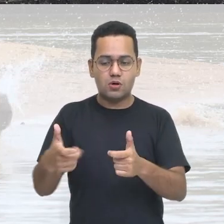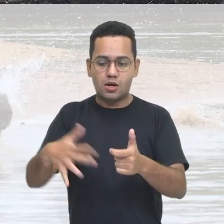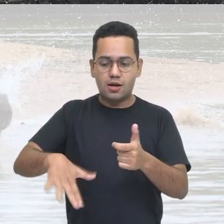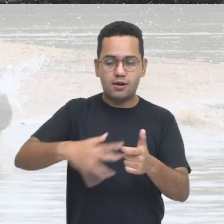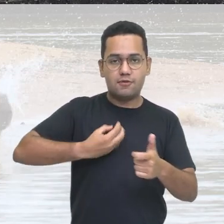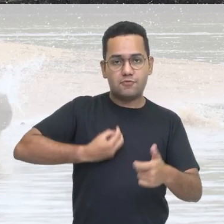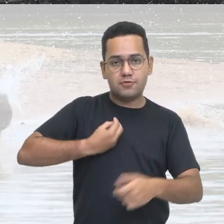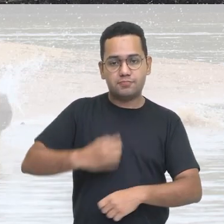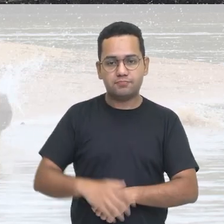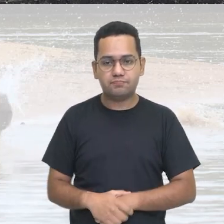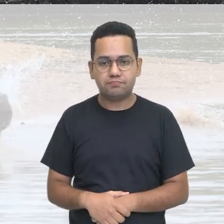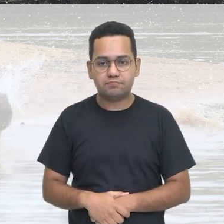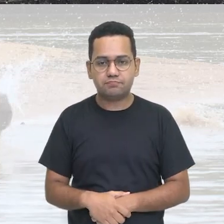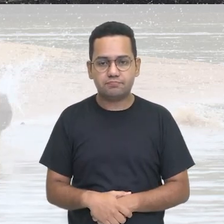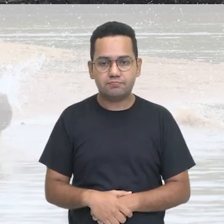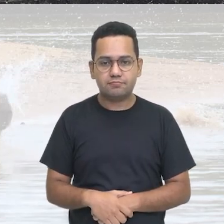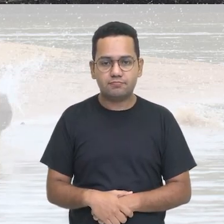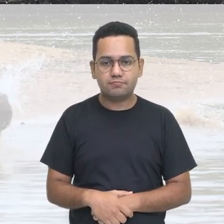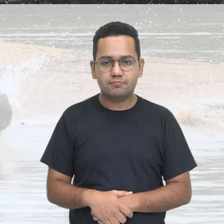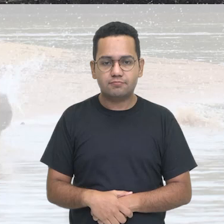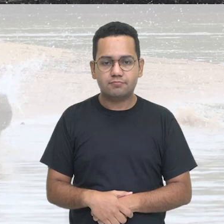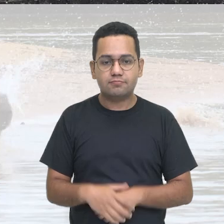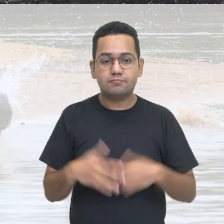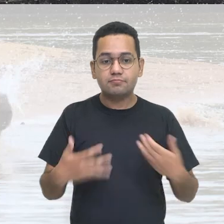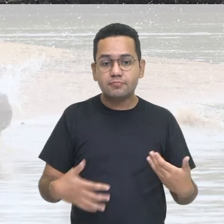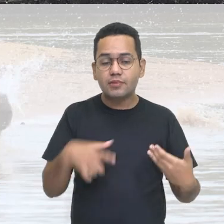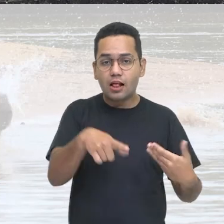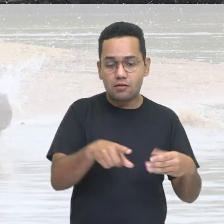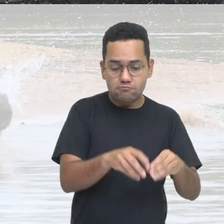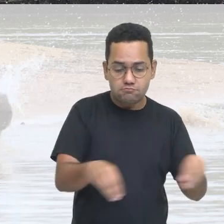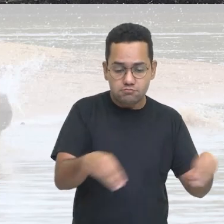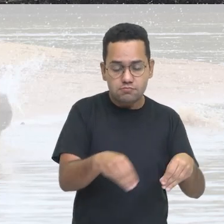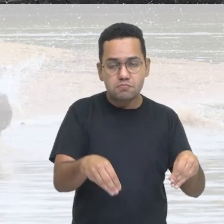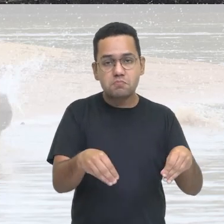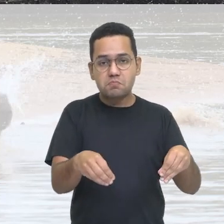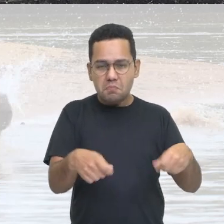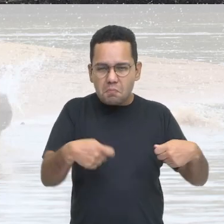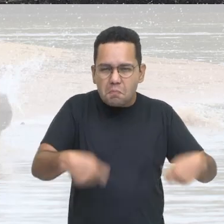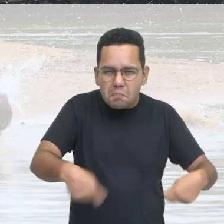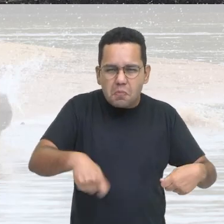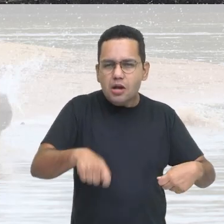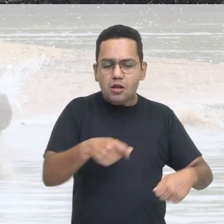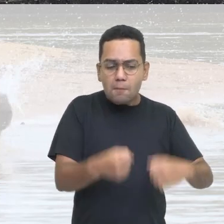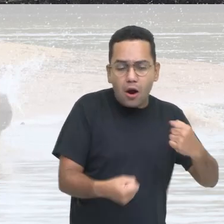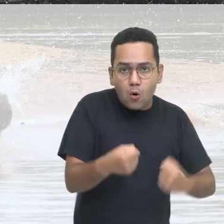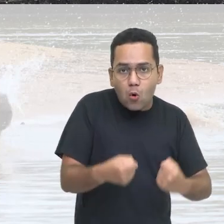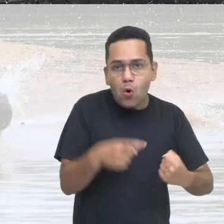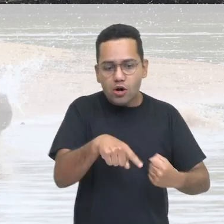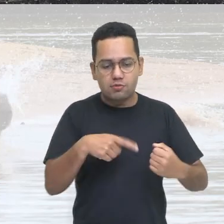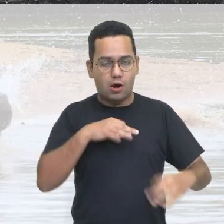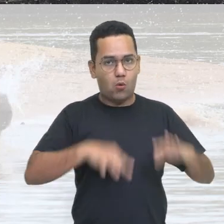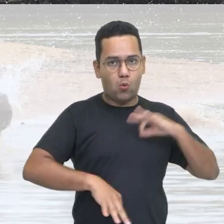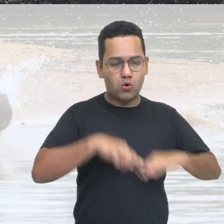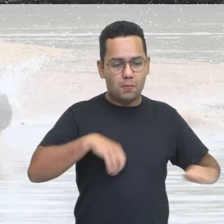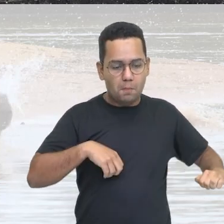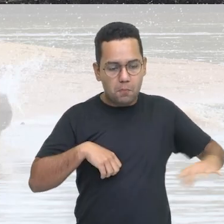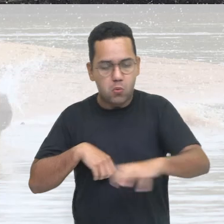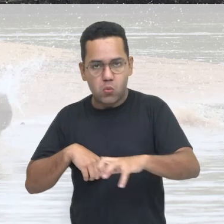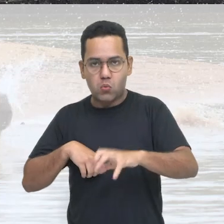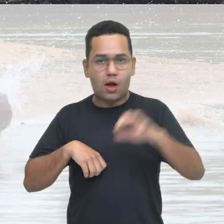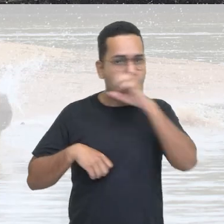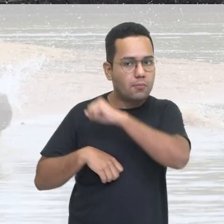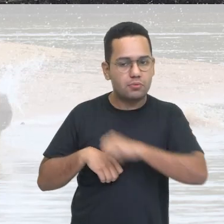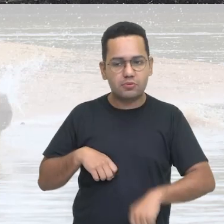a onça tá precisando aqui do Sol para poder ganhar mais impulsão a capivara tá lida ali em